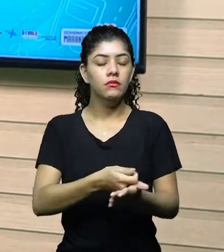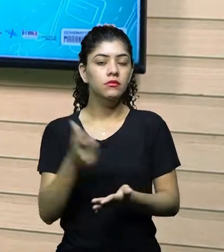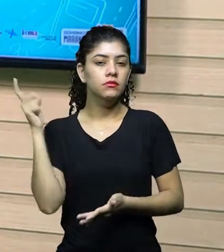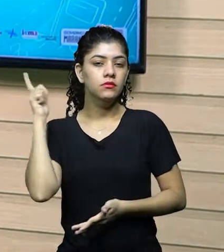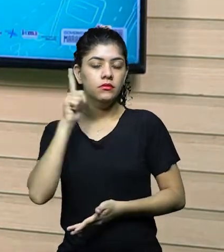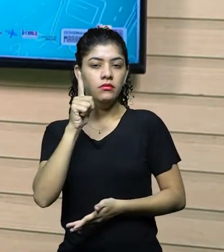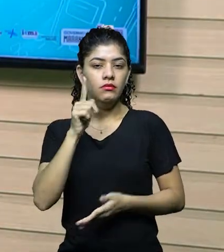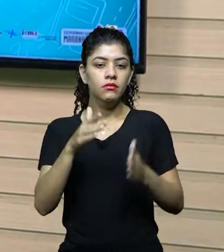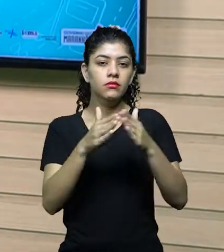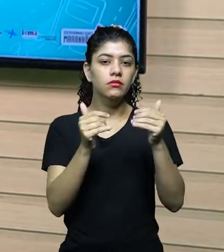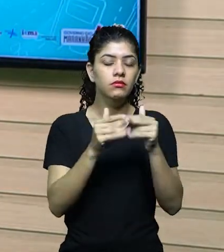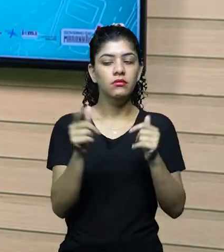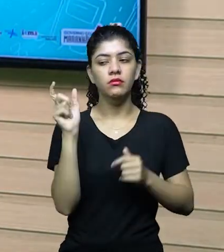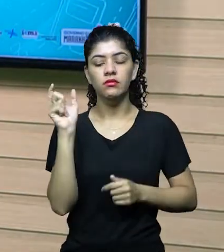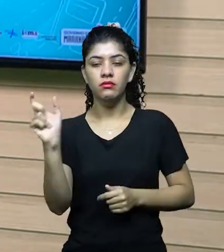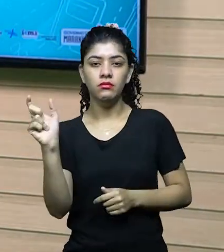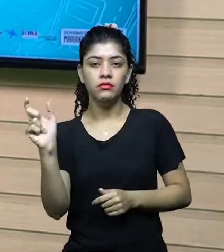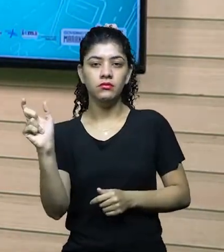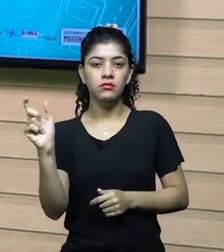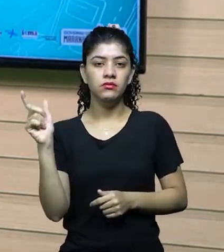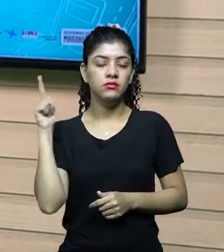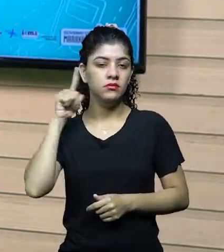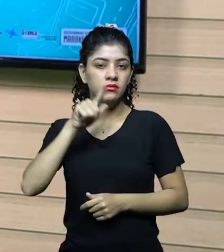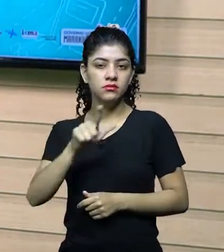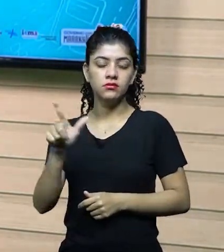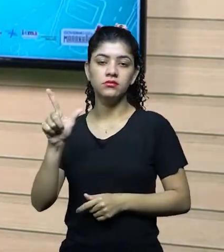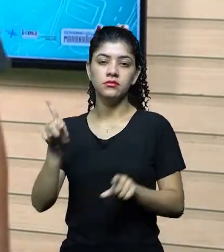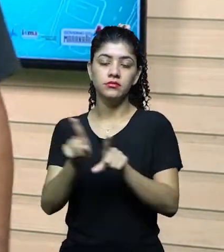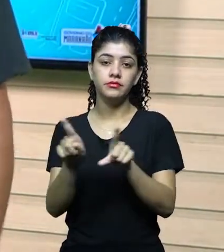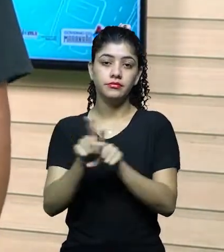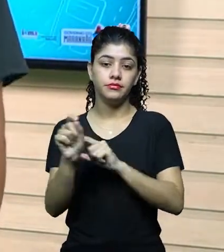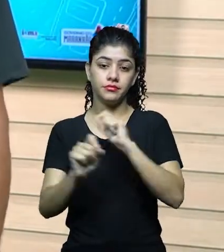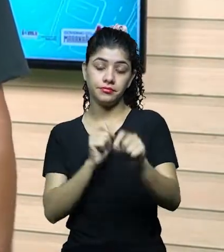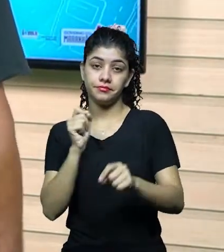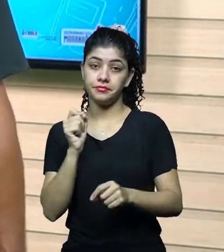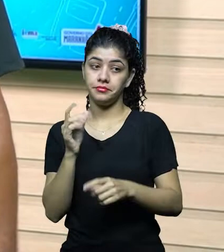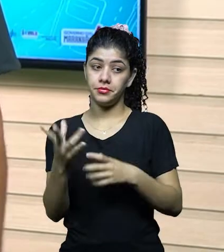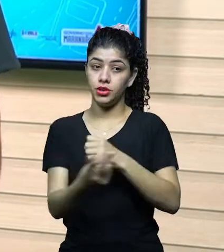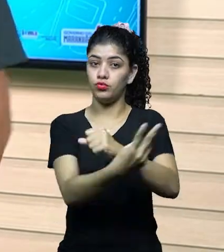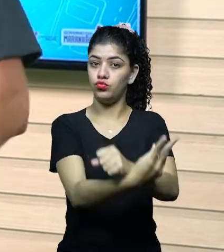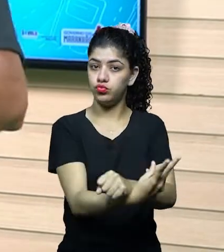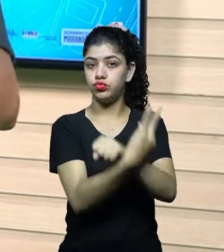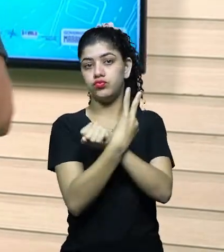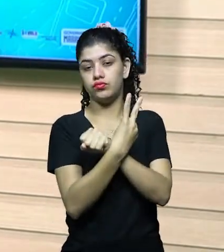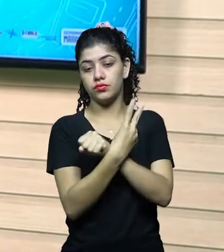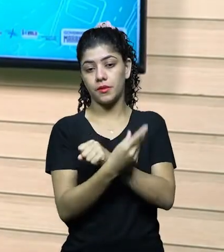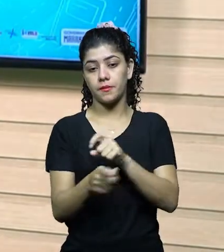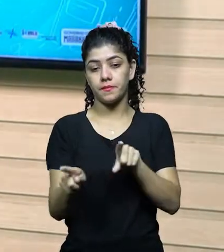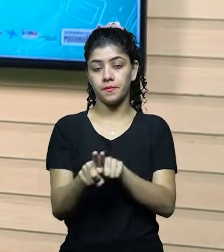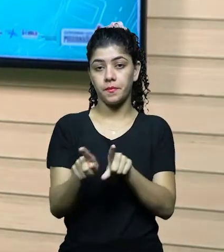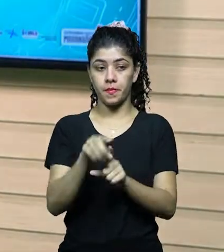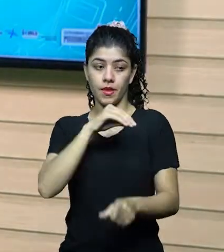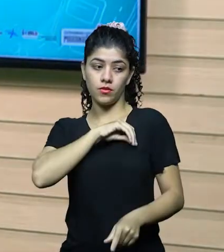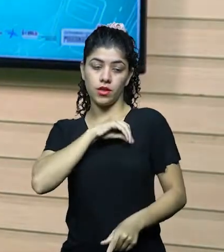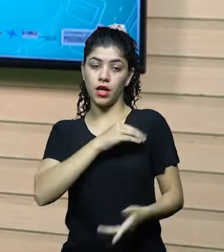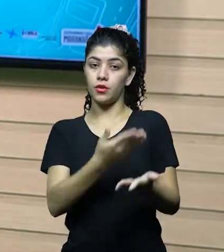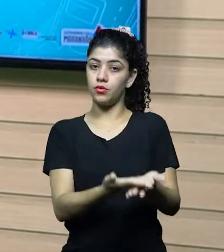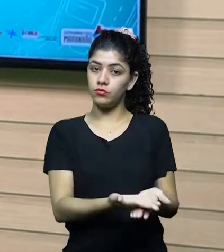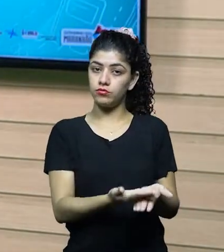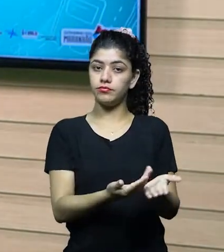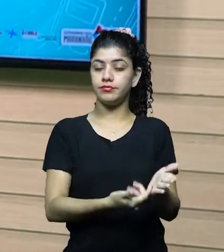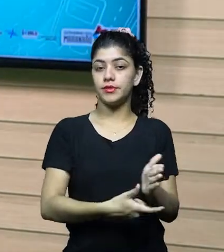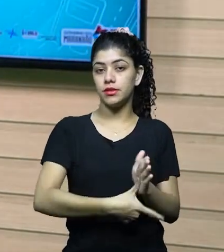por exemplo, solicitar um cartão, você consegue também solicitar um financiamento, um adiantamento de